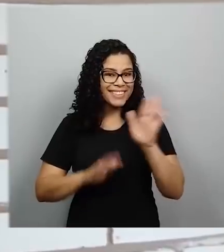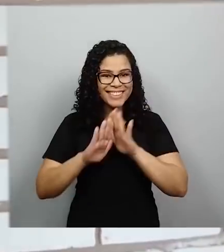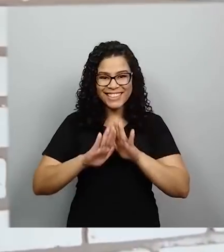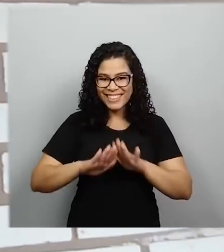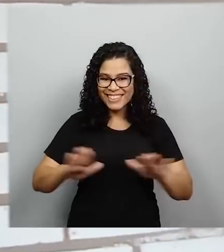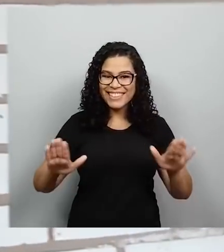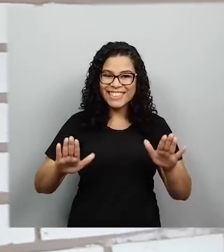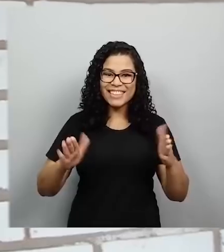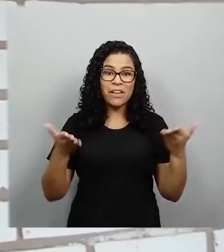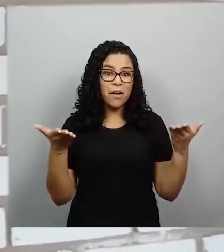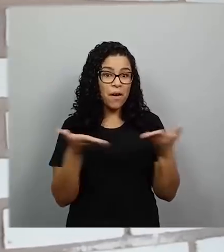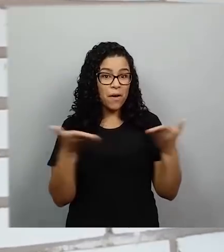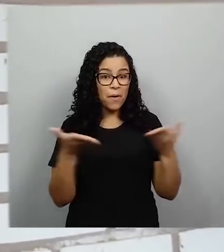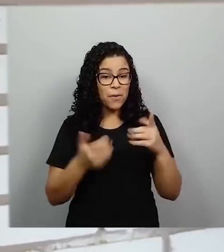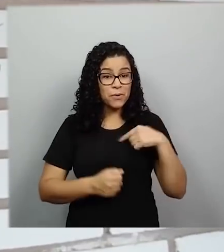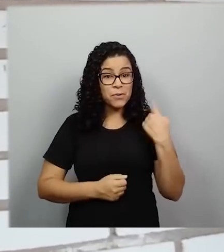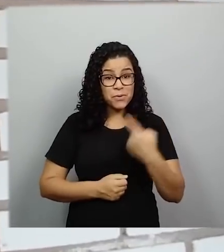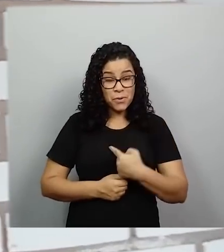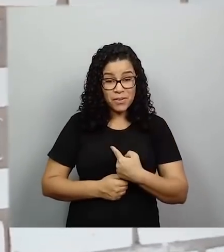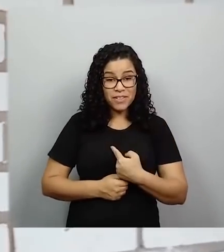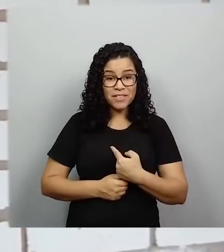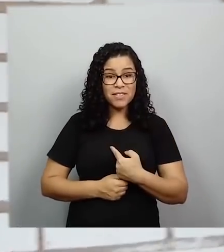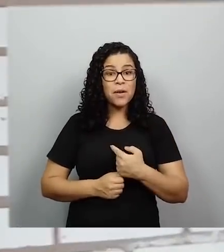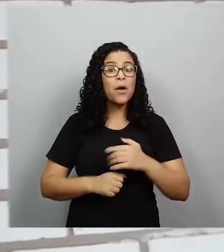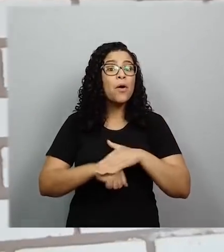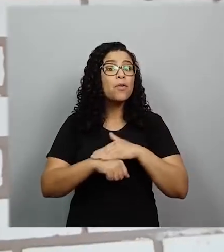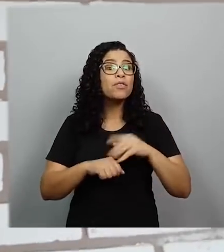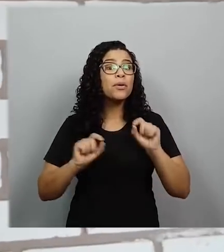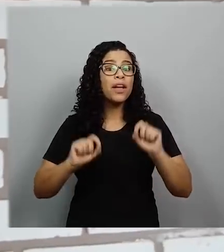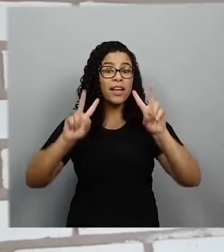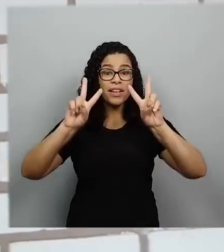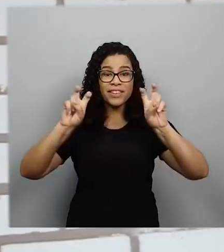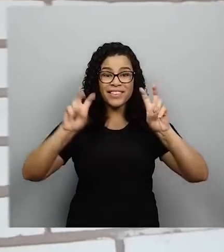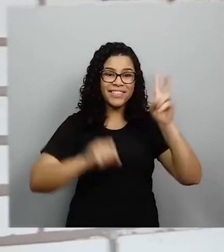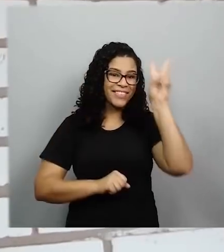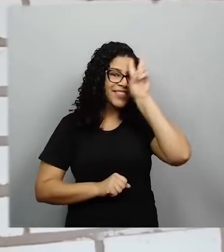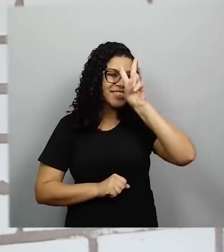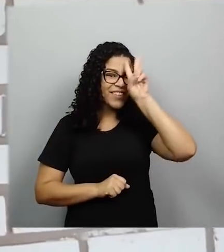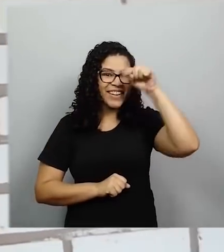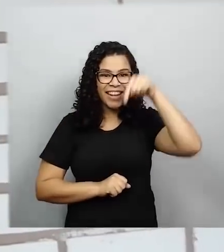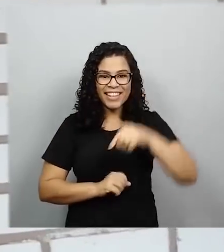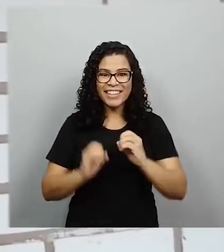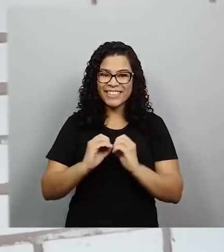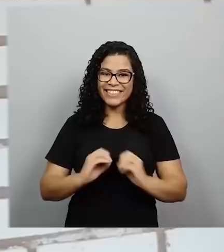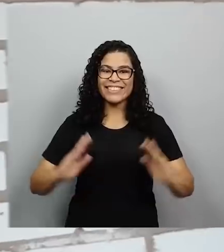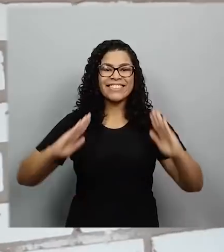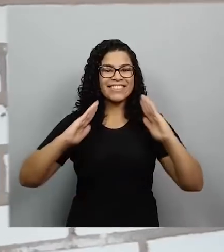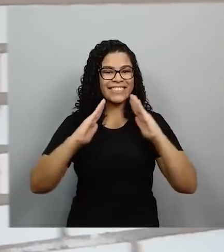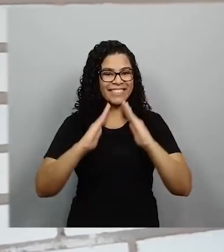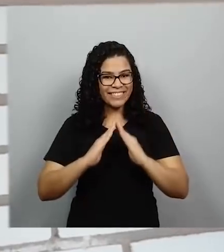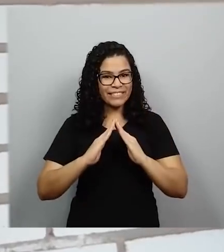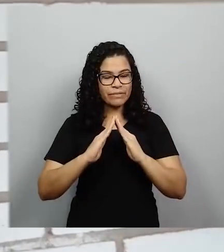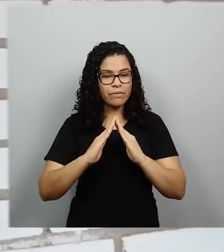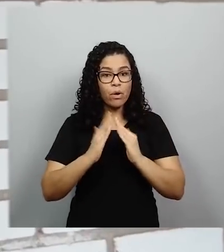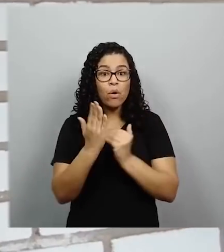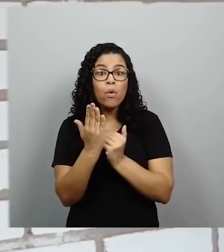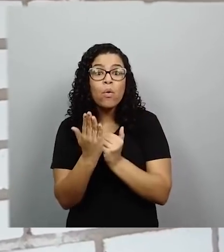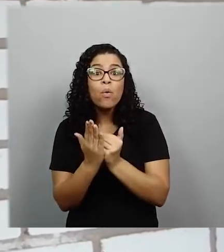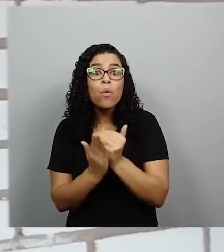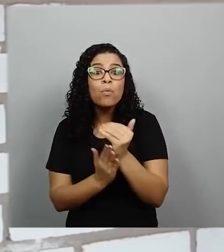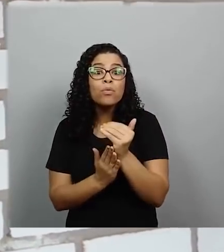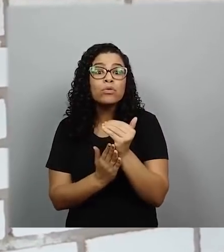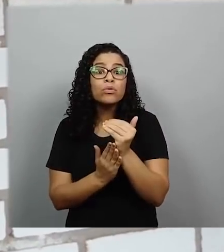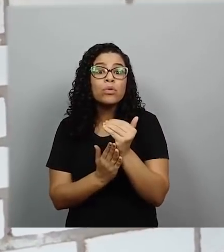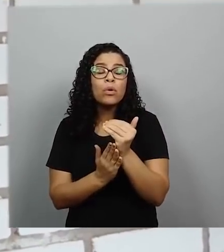Hi Kids! Hoje a gente vai falar um pouco sobre a nossa history, a nossa história aqui no programa Saberes em Casa. Aquela